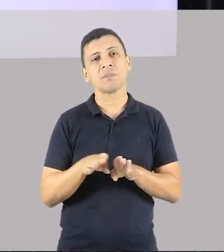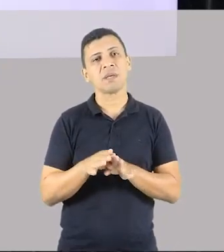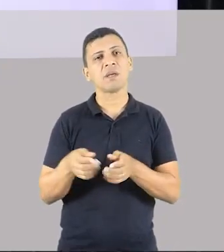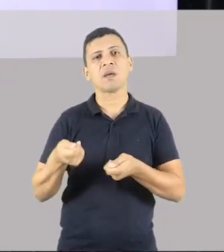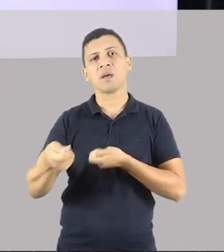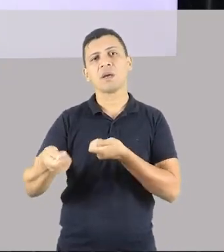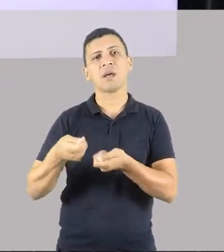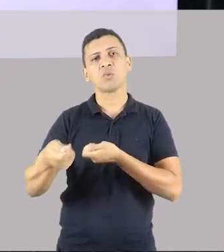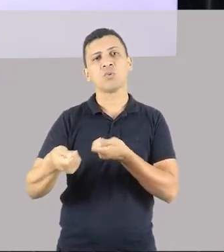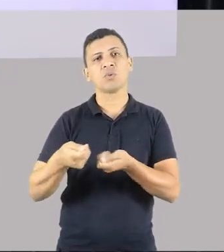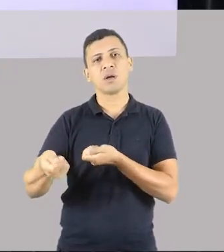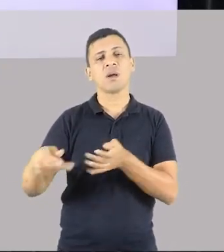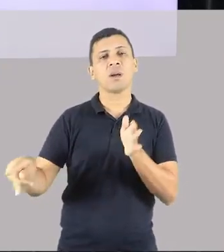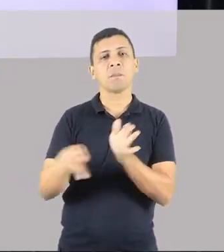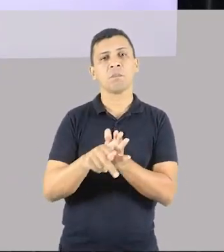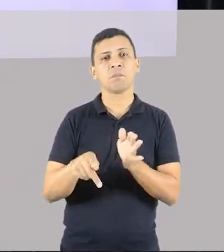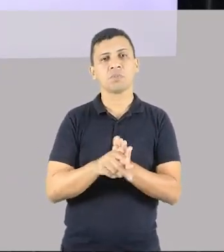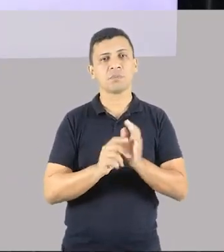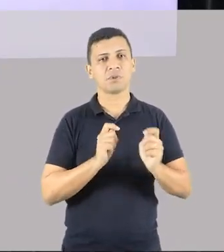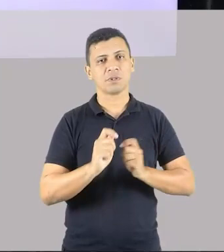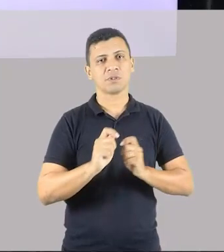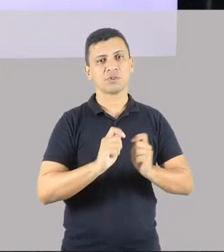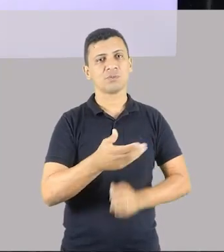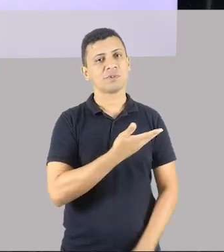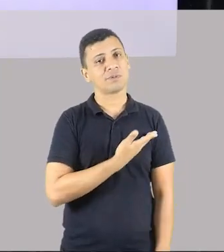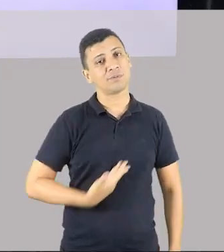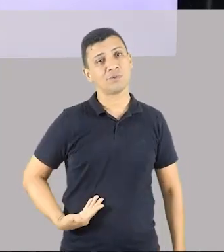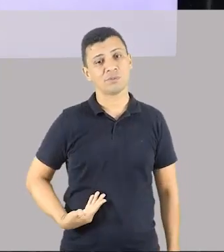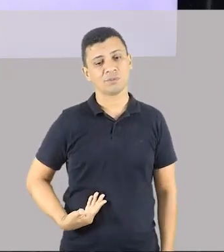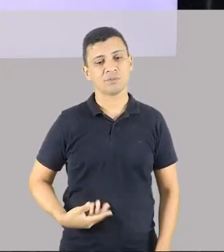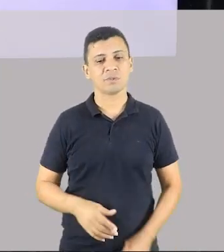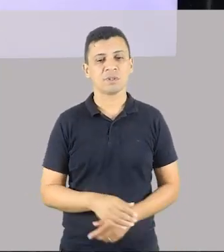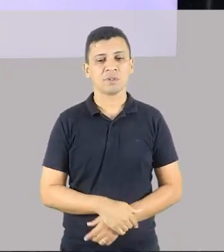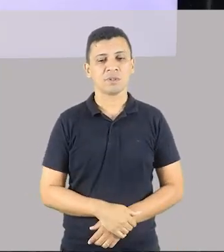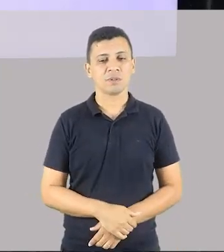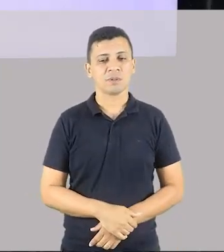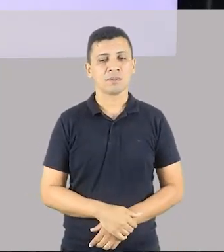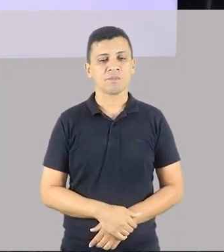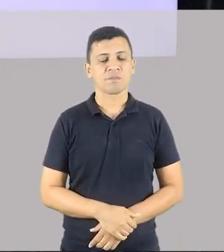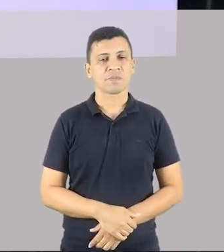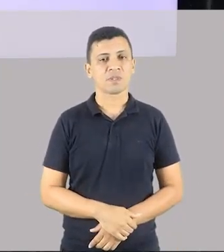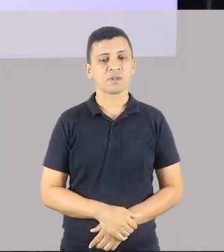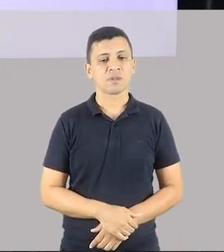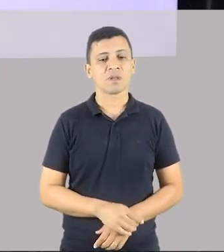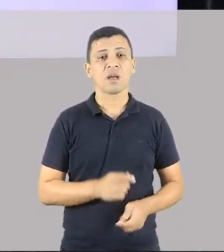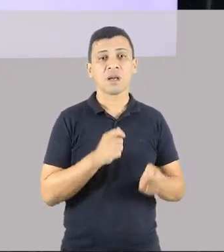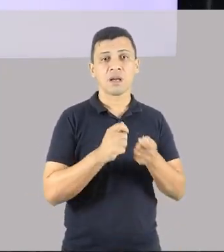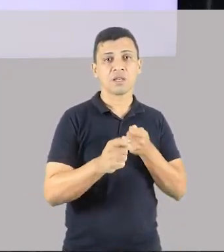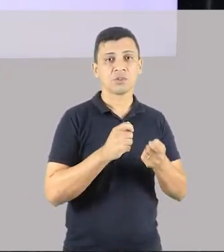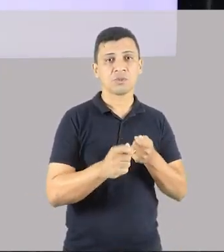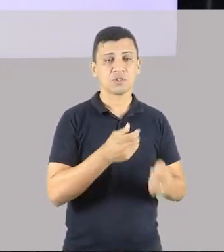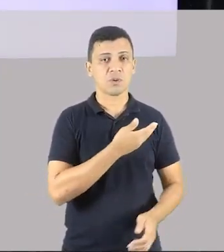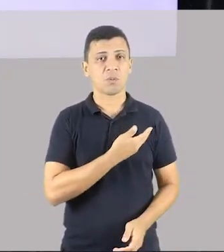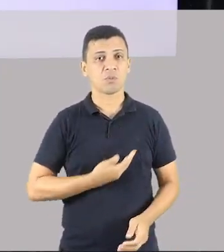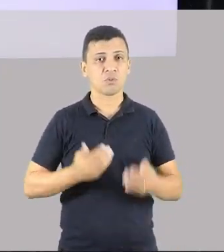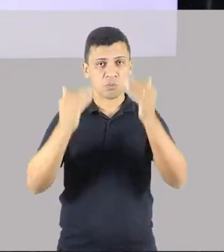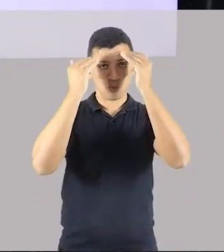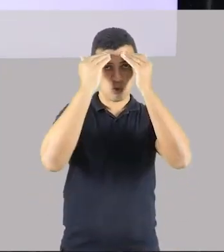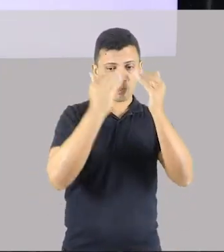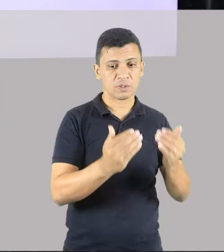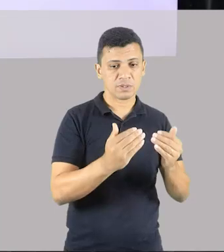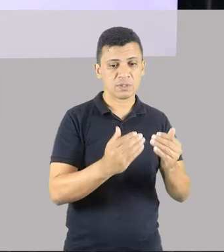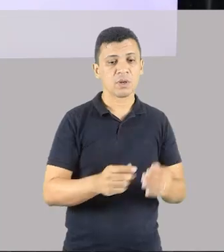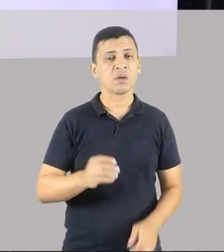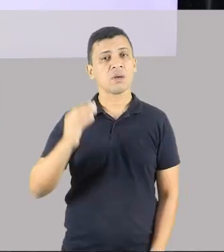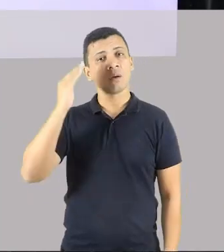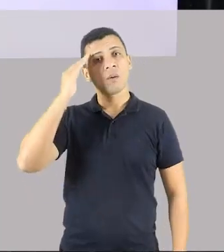regulam também a própria administração pública, porque a redação fala o seguinte: a administração pública obedecerá, dentre outros,